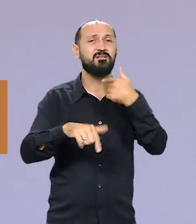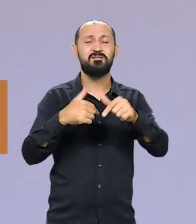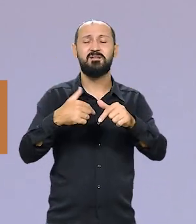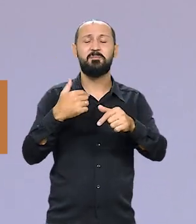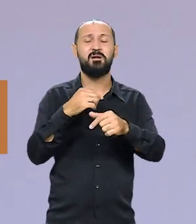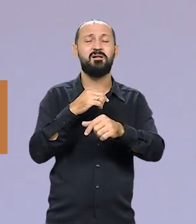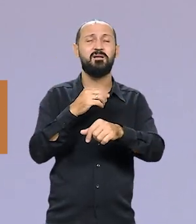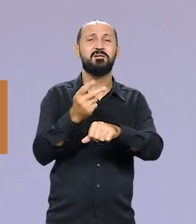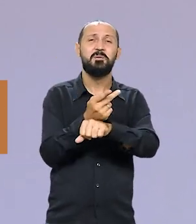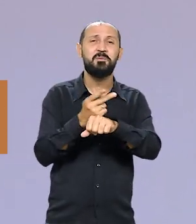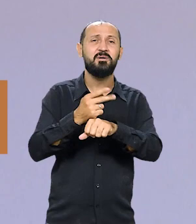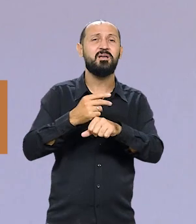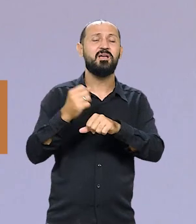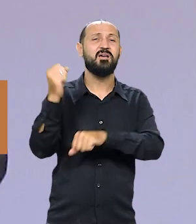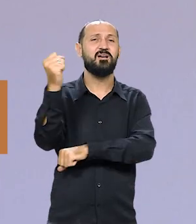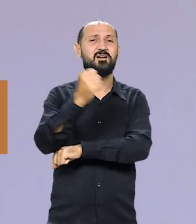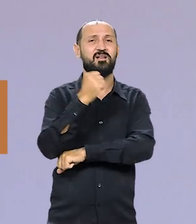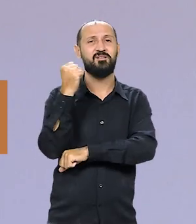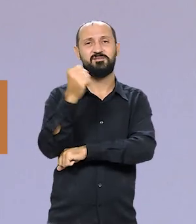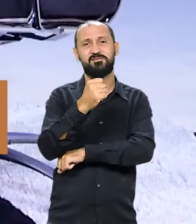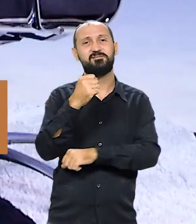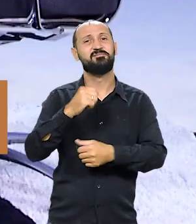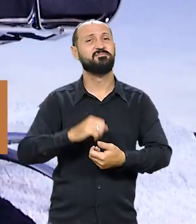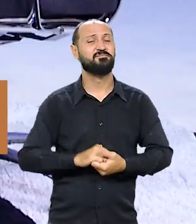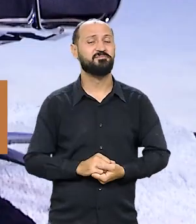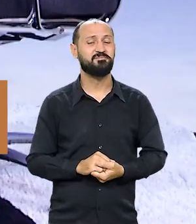emprego. Isso é o mais grave.